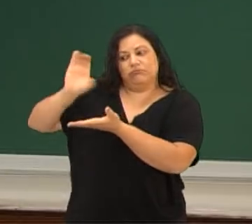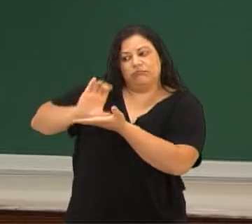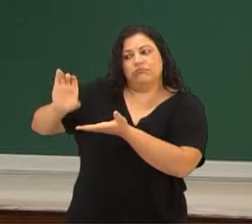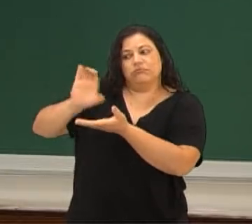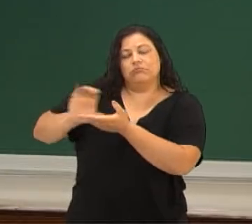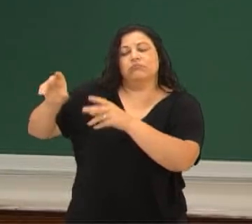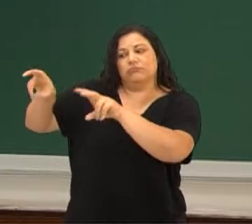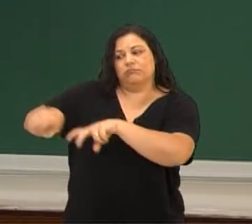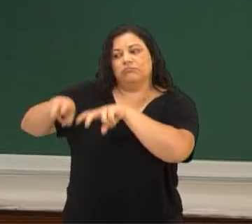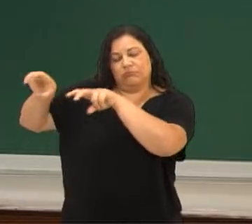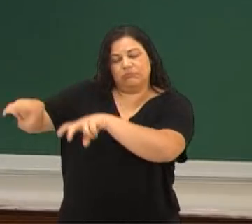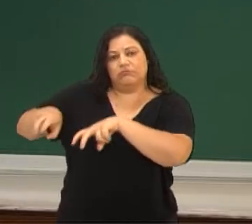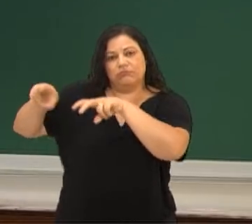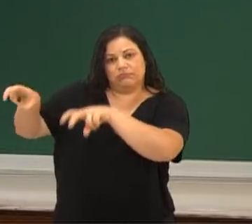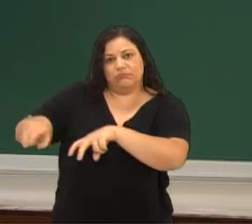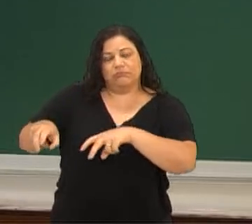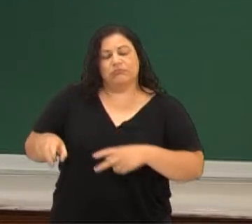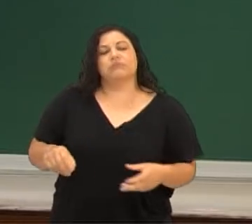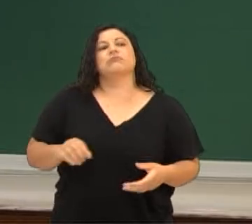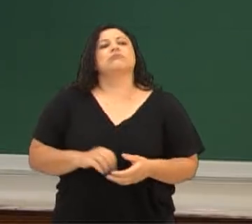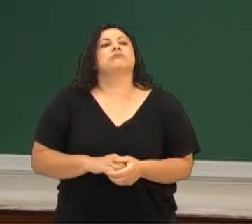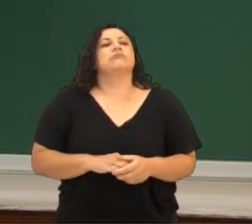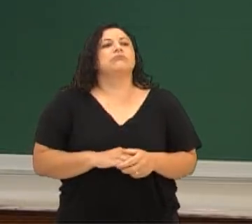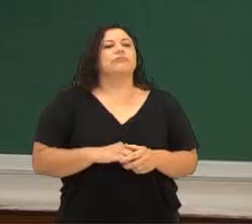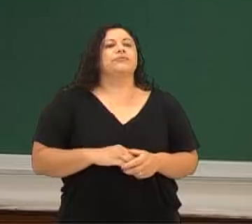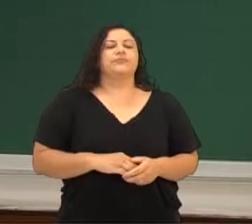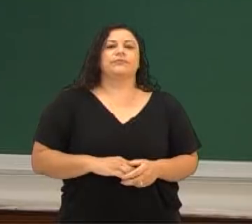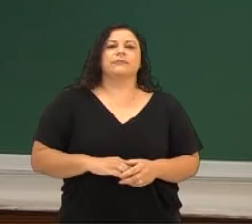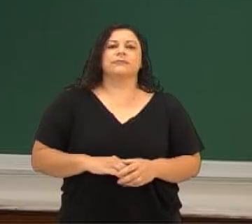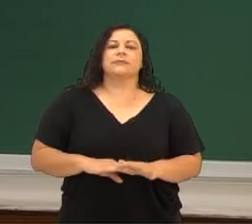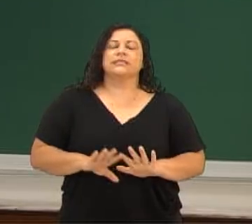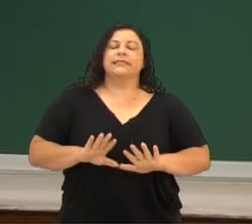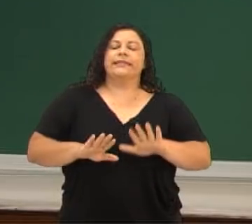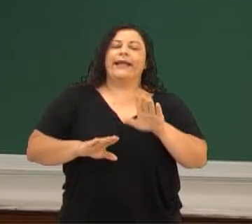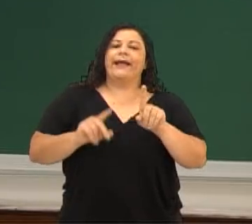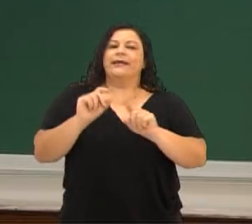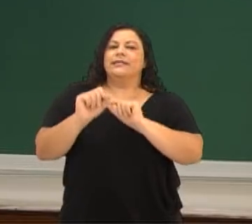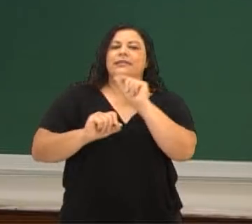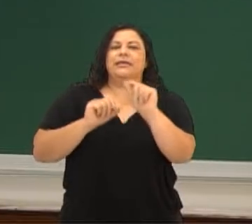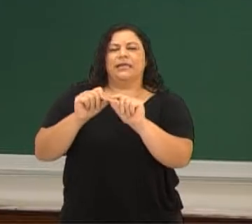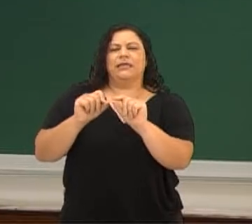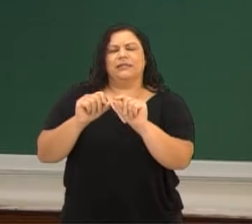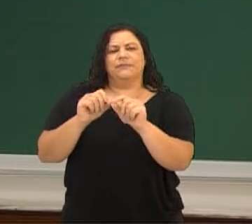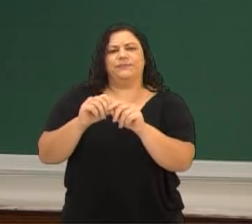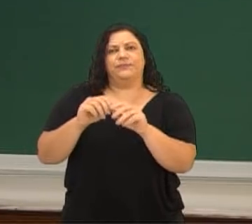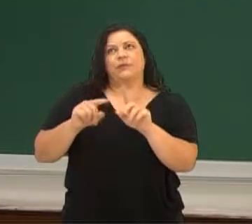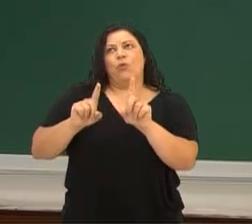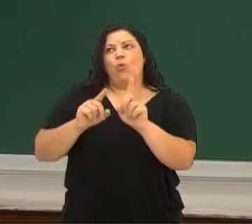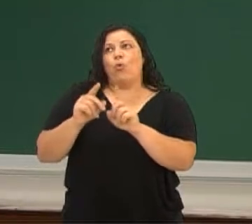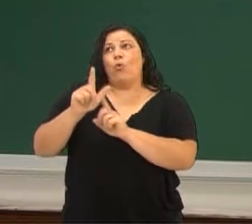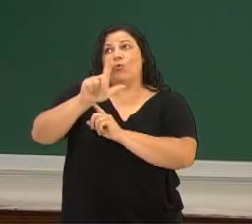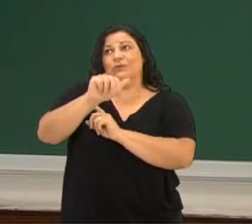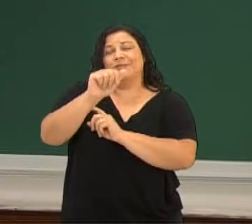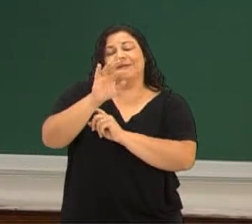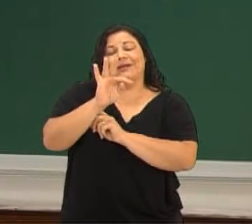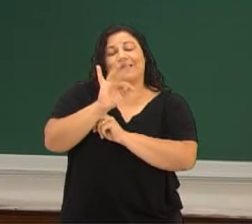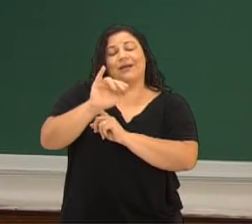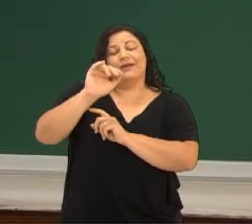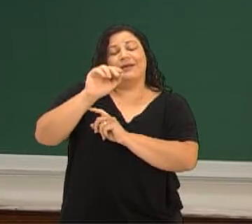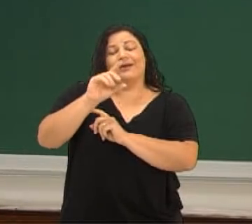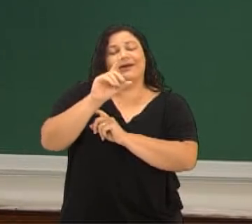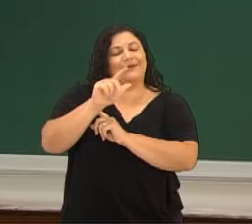como a extração mineral. Elevada concentração fundiária, isso são os grandes latifúndios, né, os